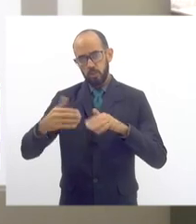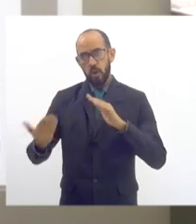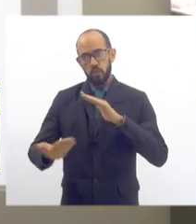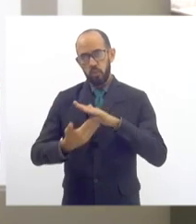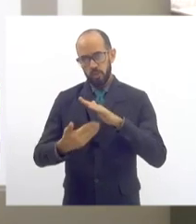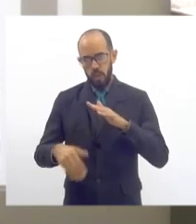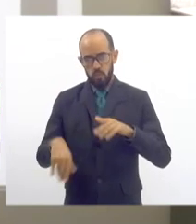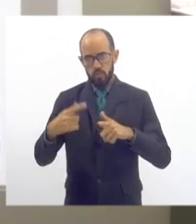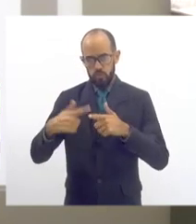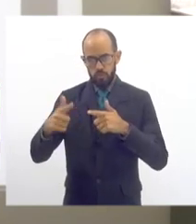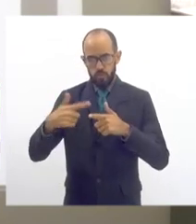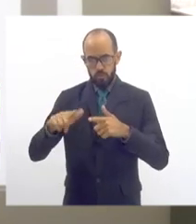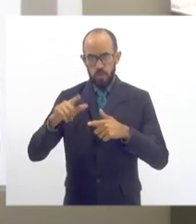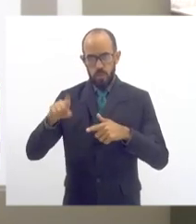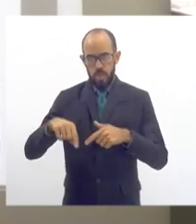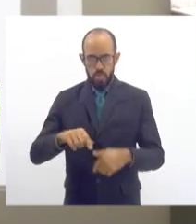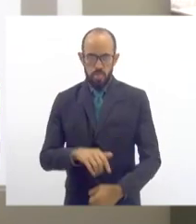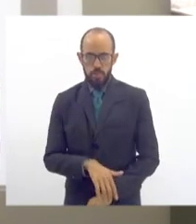problema.